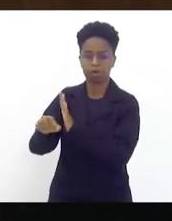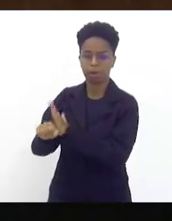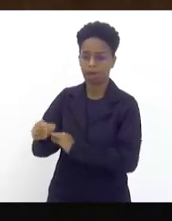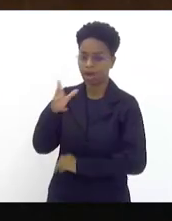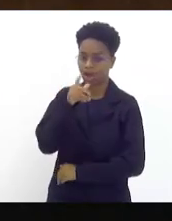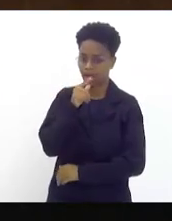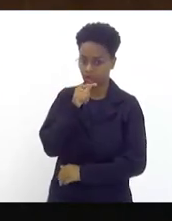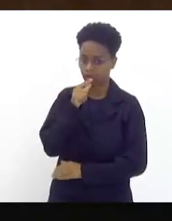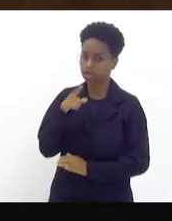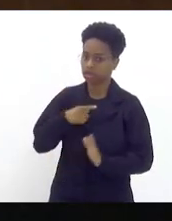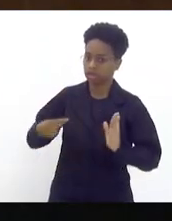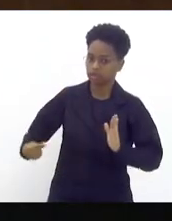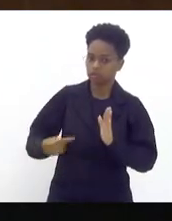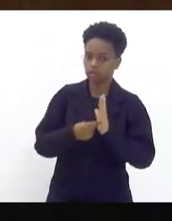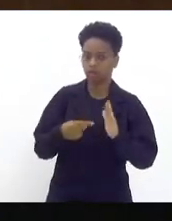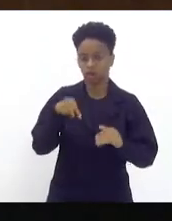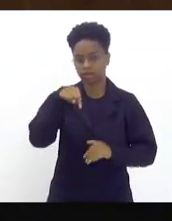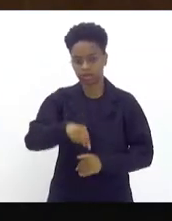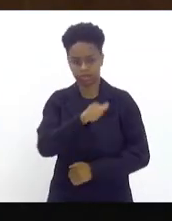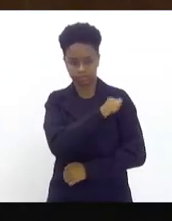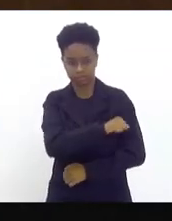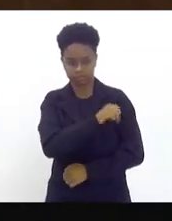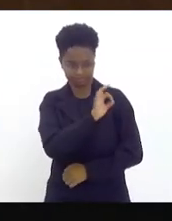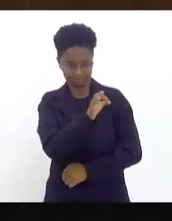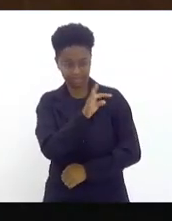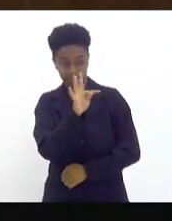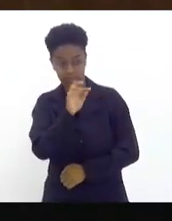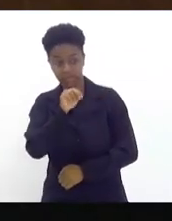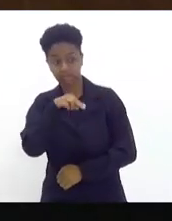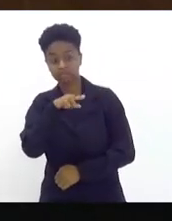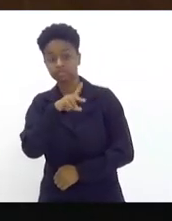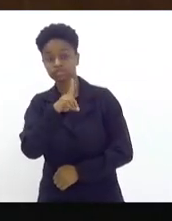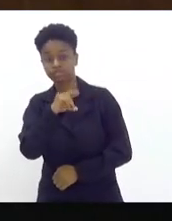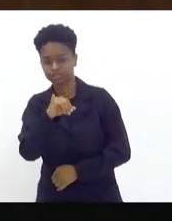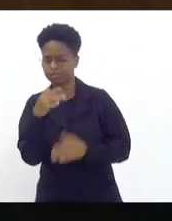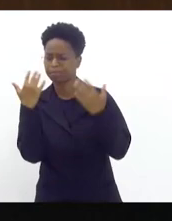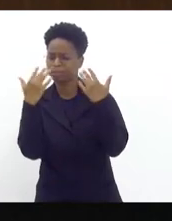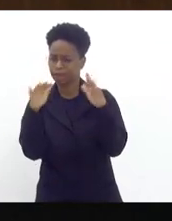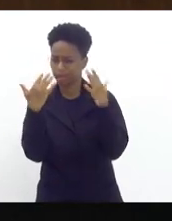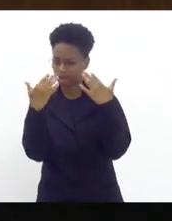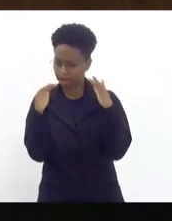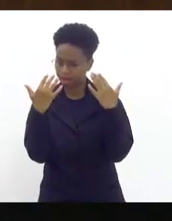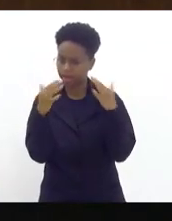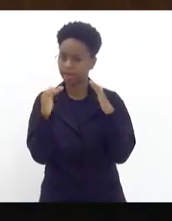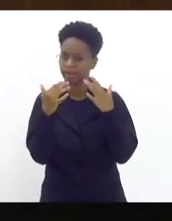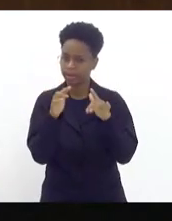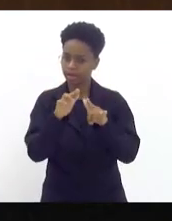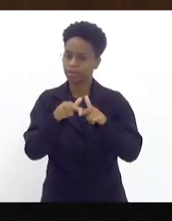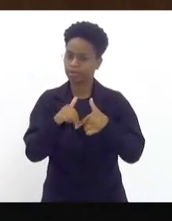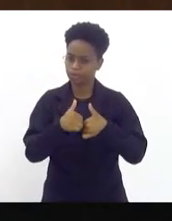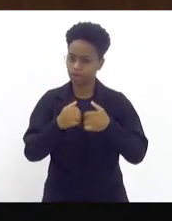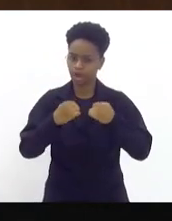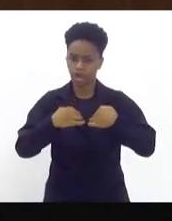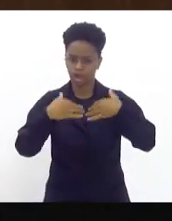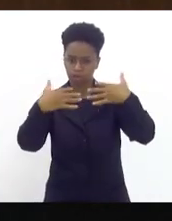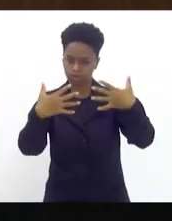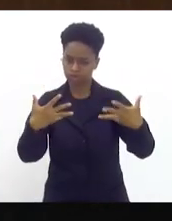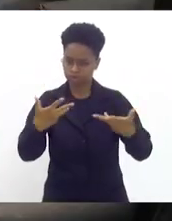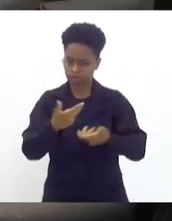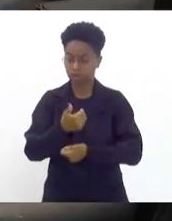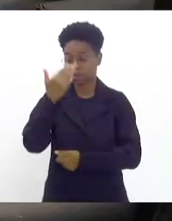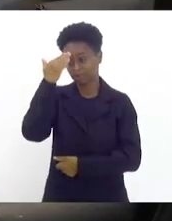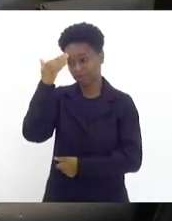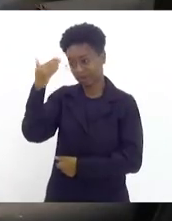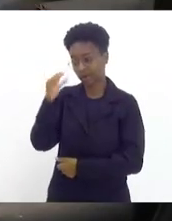aqui no estado do Rio de Janeiro fala aí Tandy Parabéns pela grande audiência Obrigado Deputado